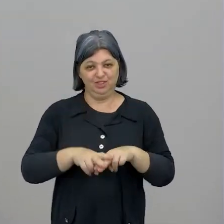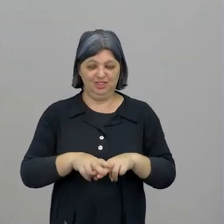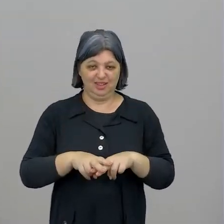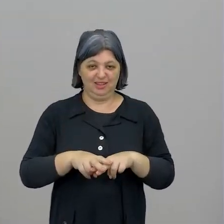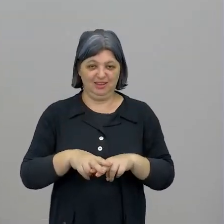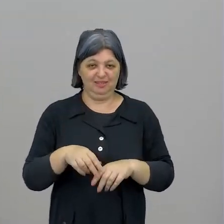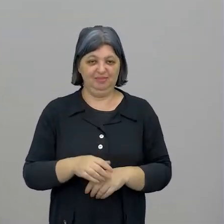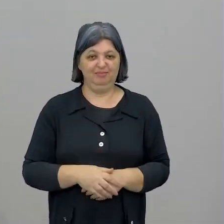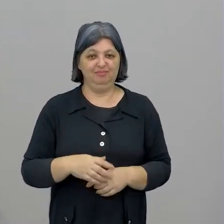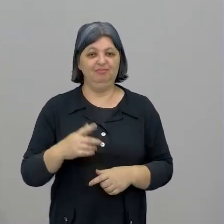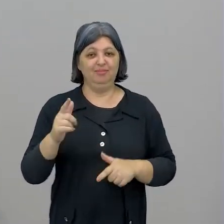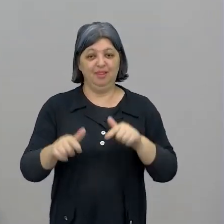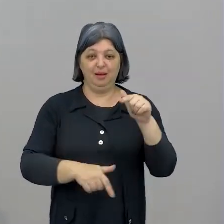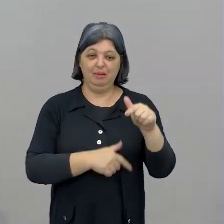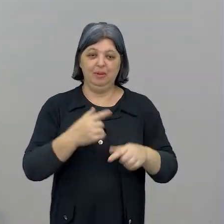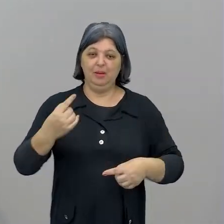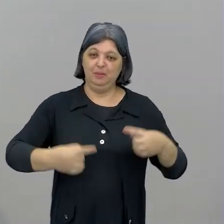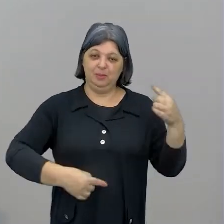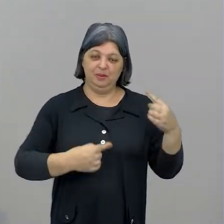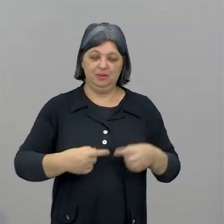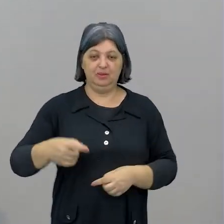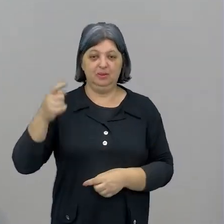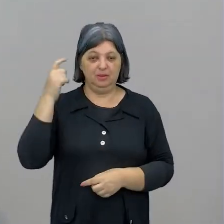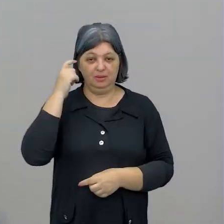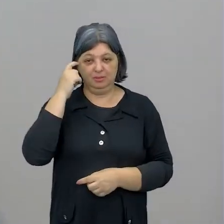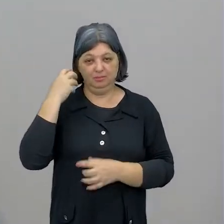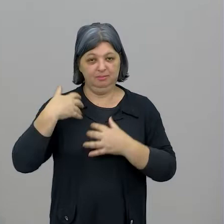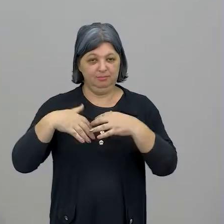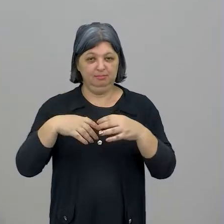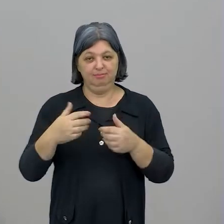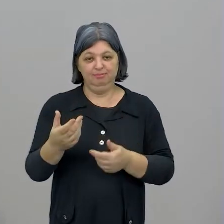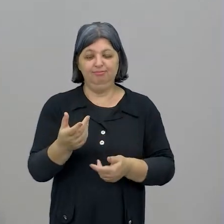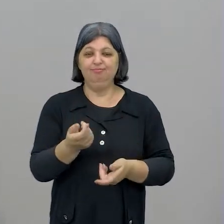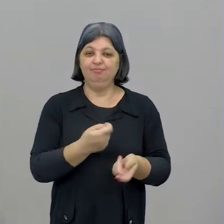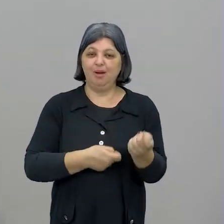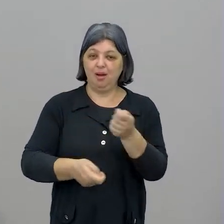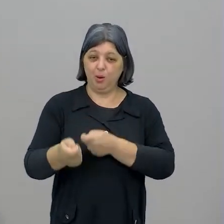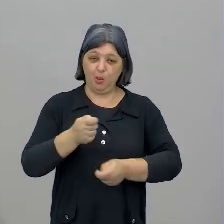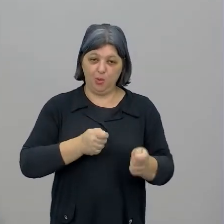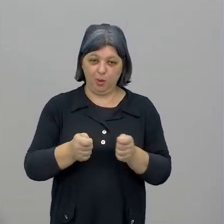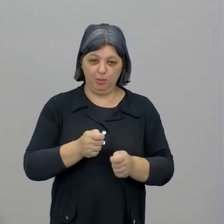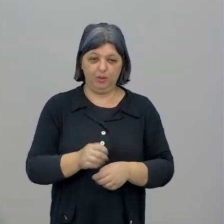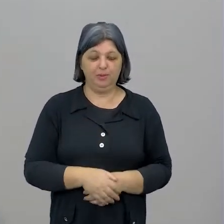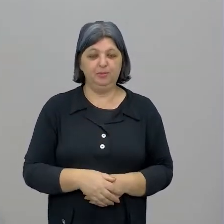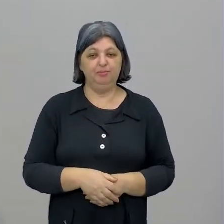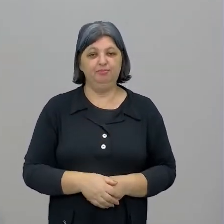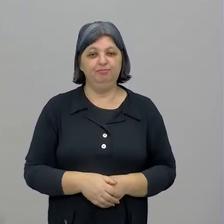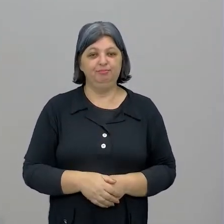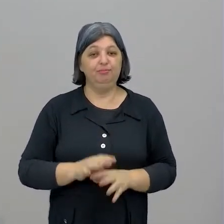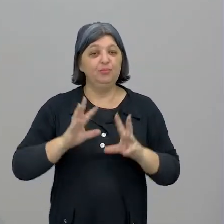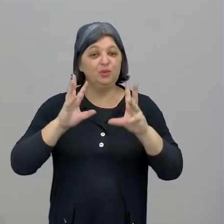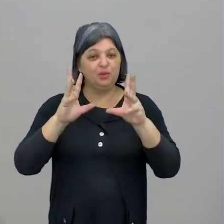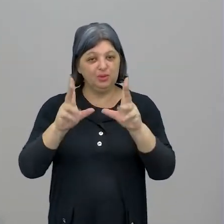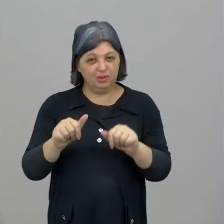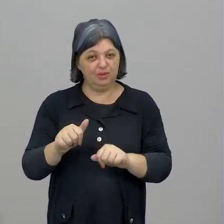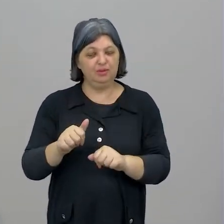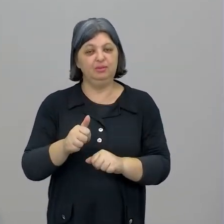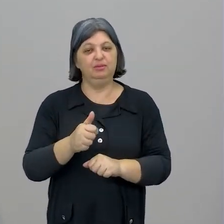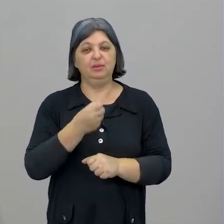Hashtag Trabalho Político e Pensamento Econômico. Sejam todos vocês, aluninhos e